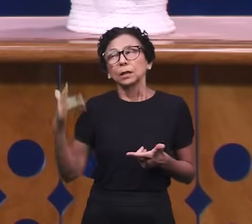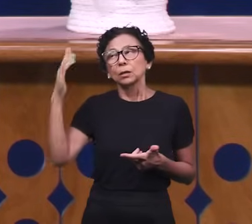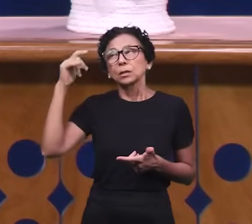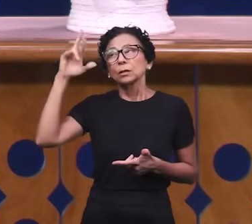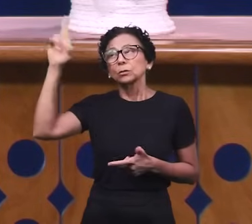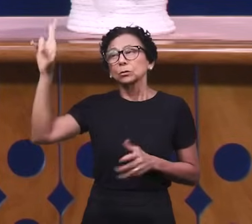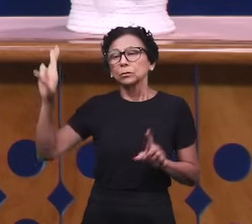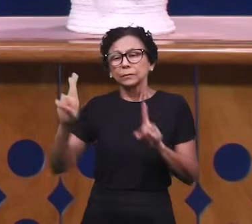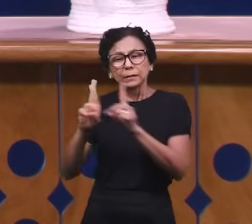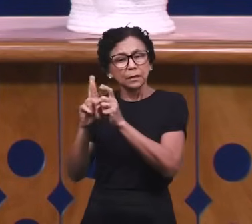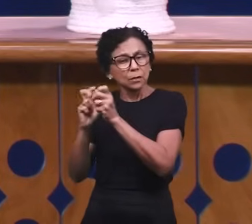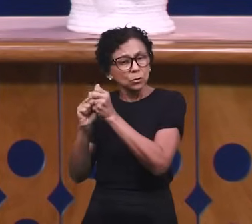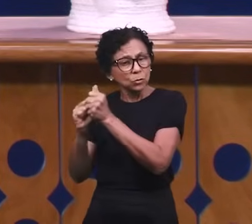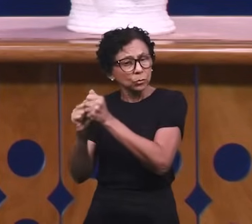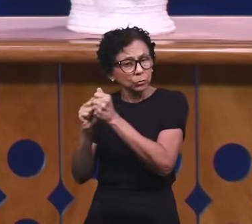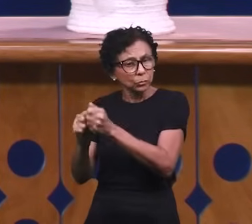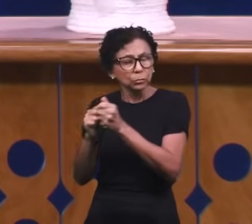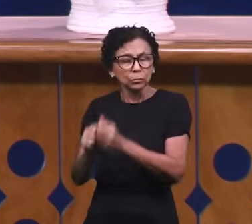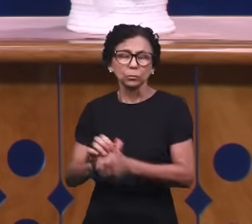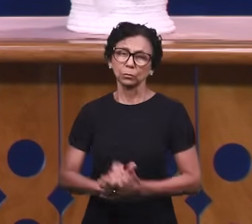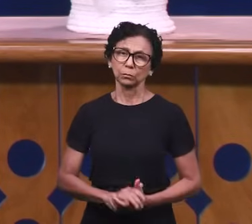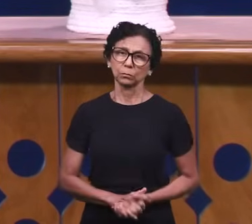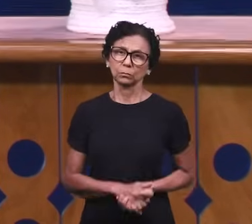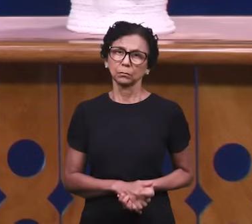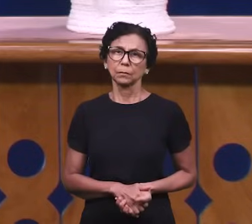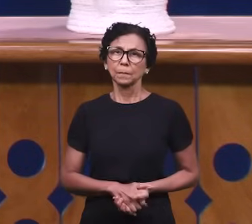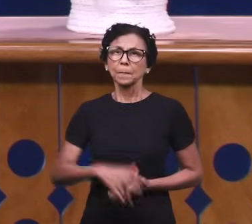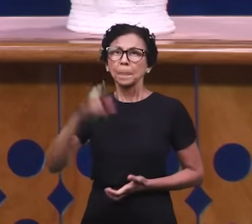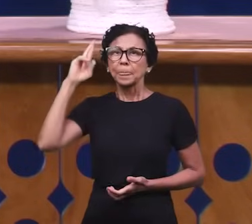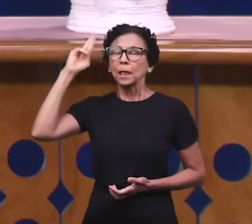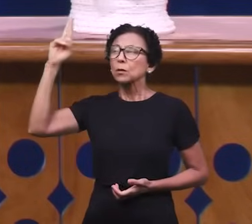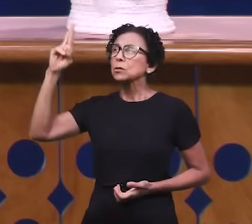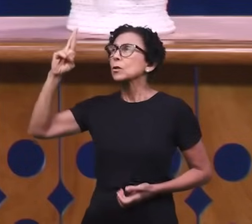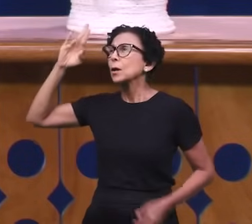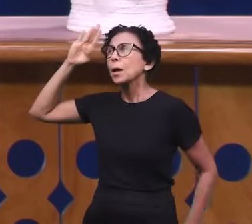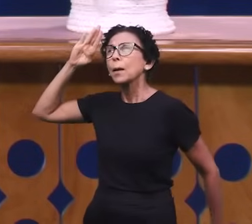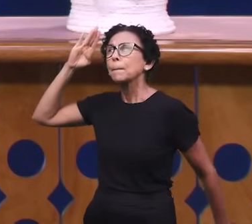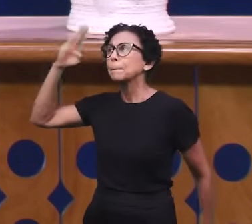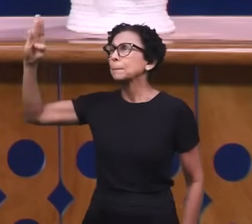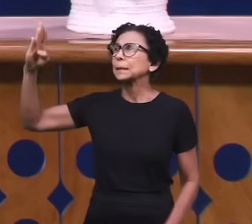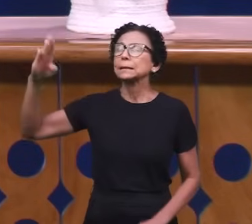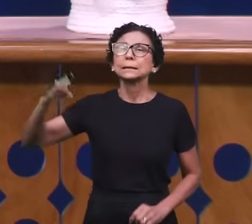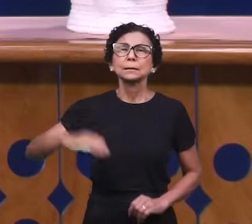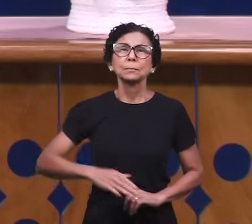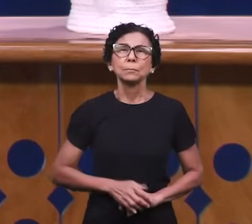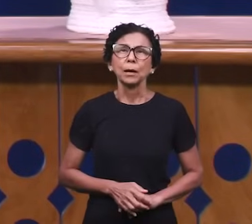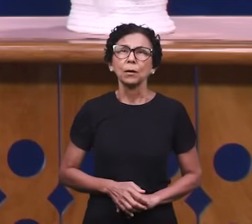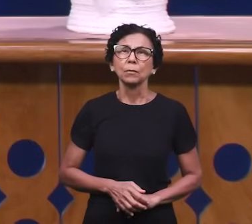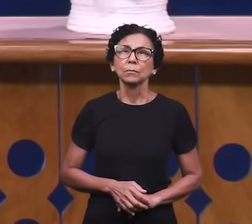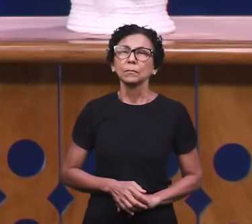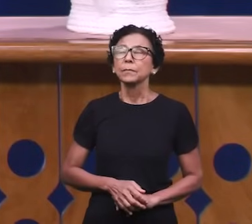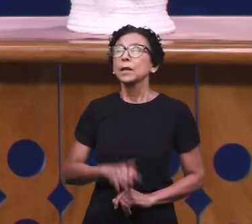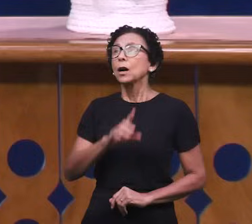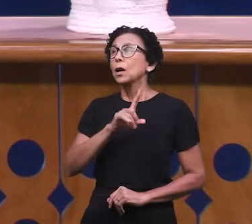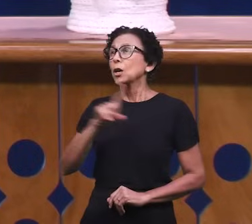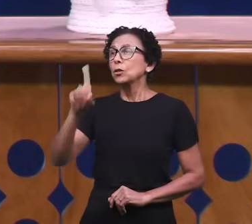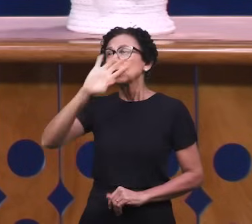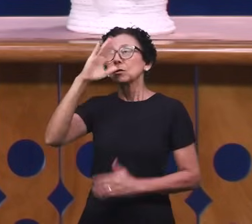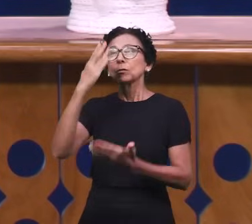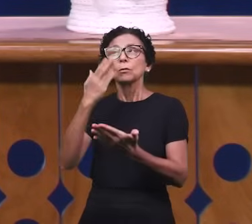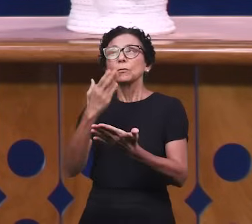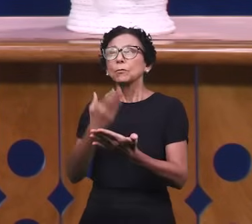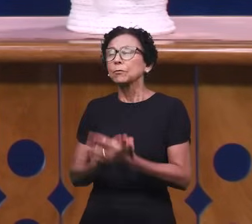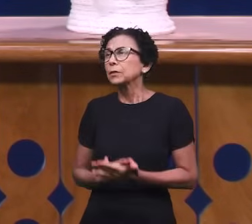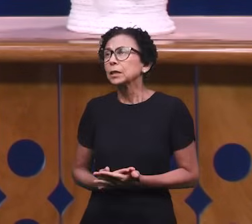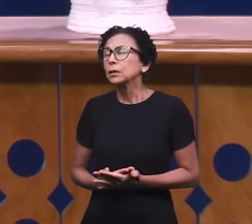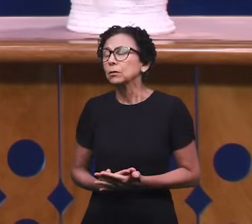Deus." Ele diz: "Senhor, não prevaleça contra ti o homem". Quando ele fala, "Não prevaleça contra ti", o homem, ele não estava dizendo do exército